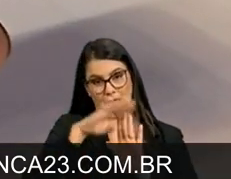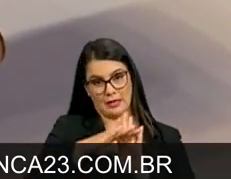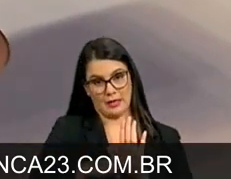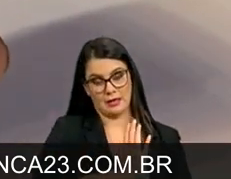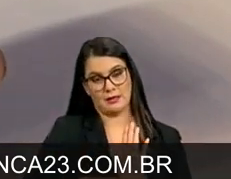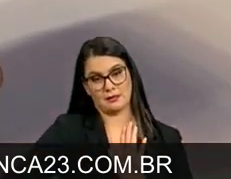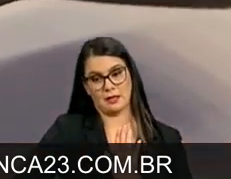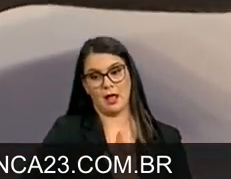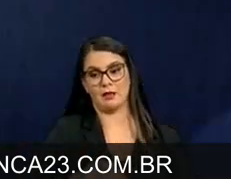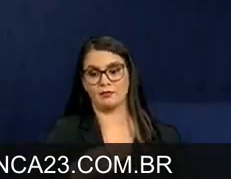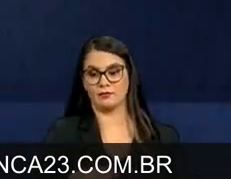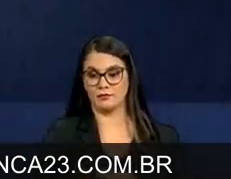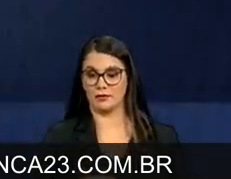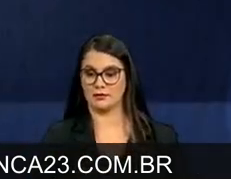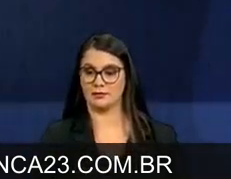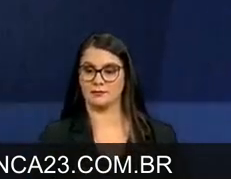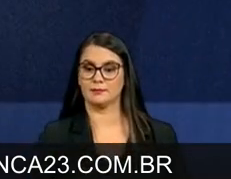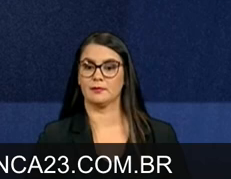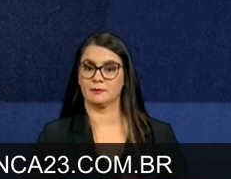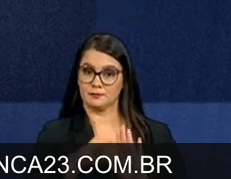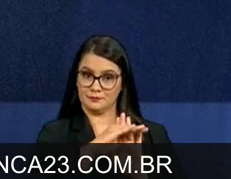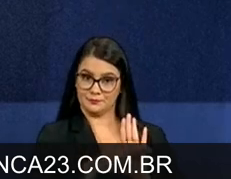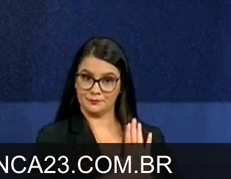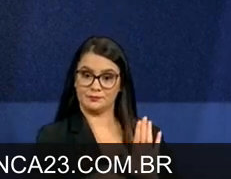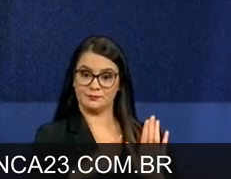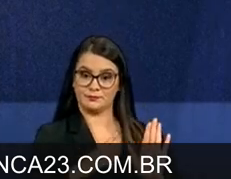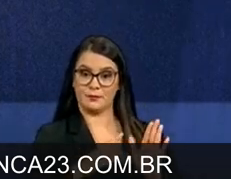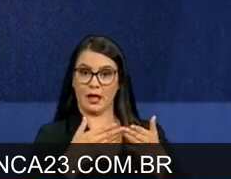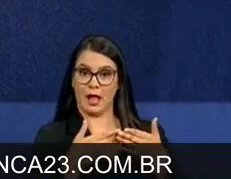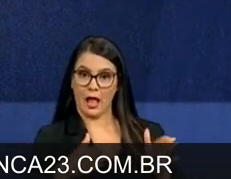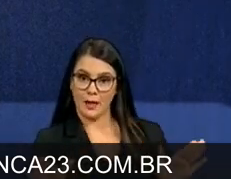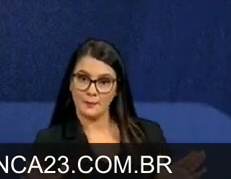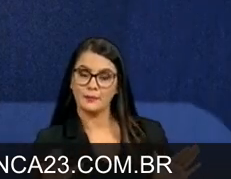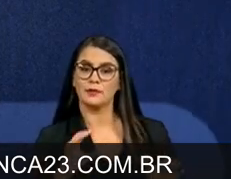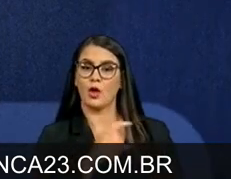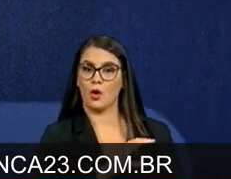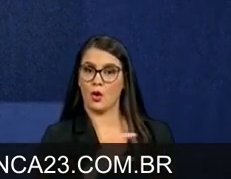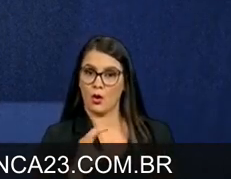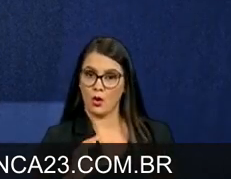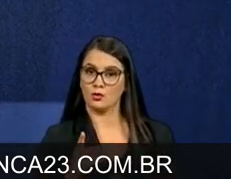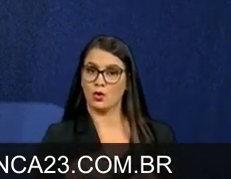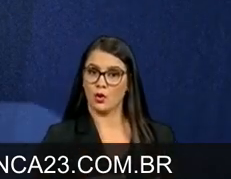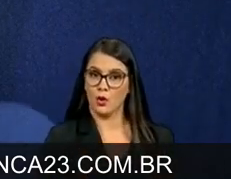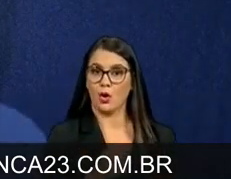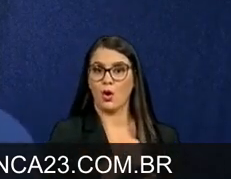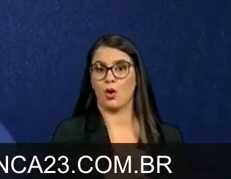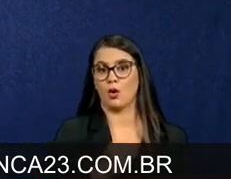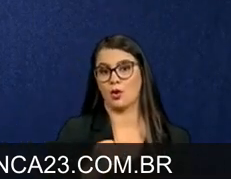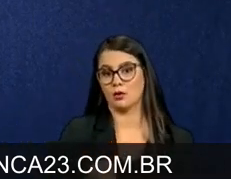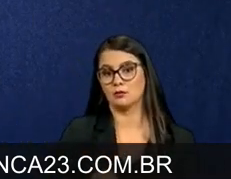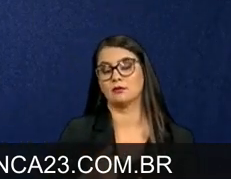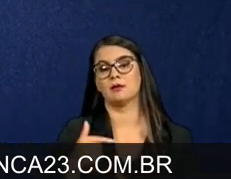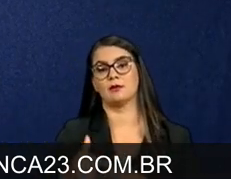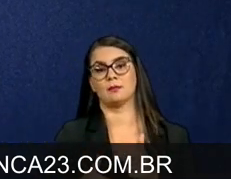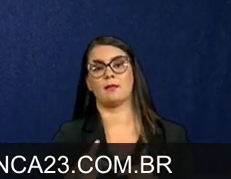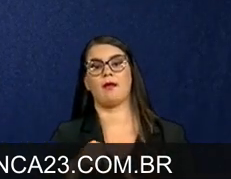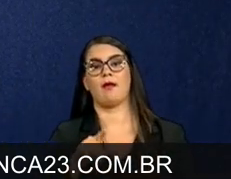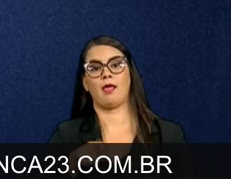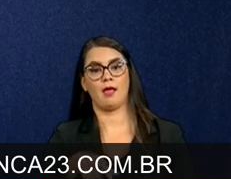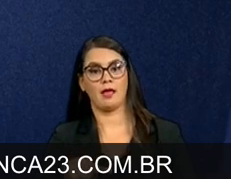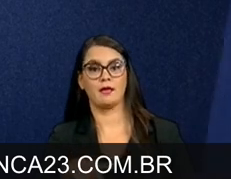atividades financeiras. Entre elas estão a abertura e manutenção de contas, contratação de operação de